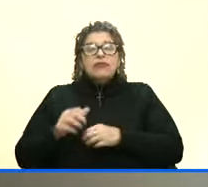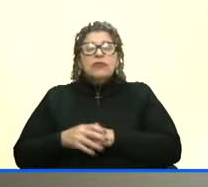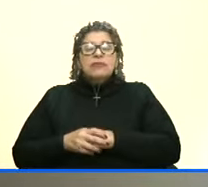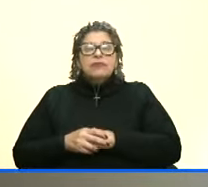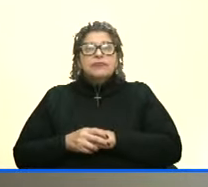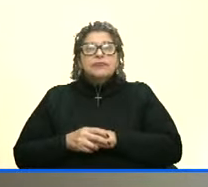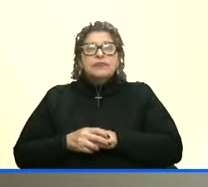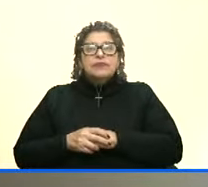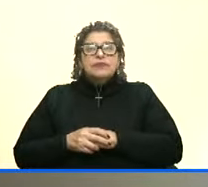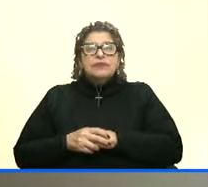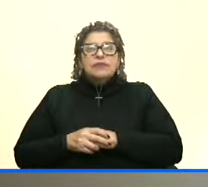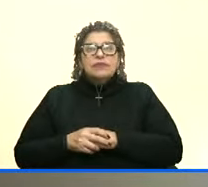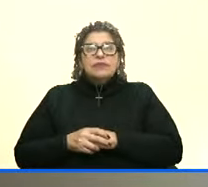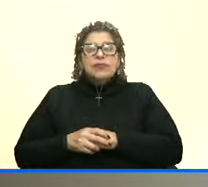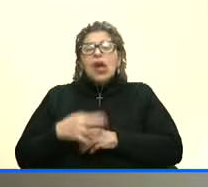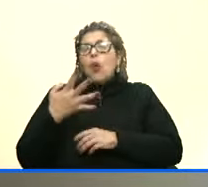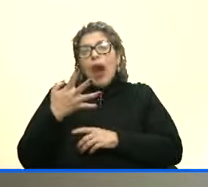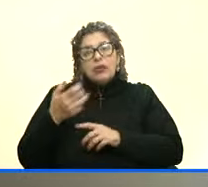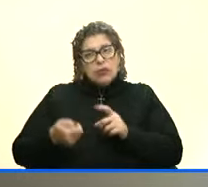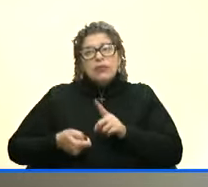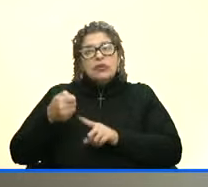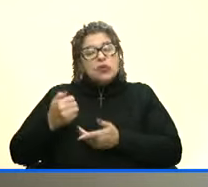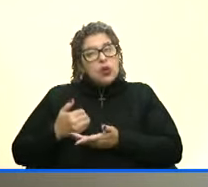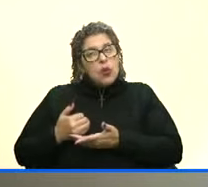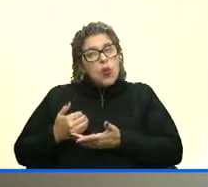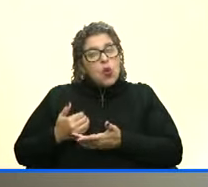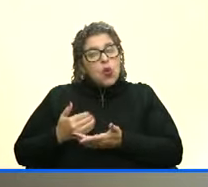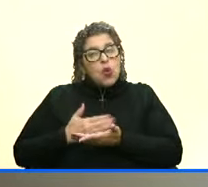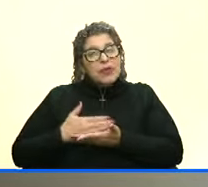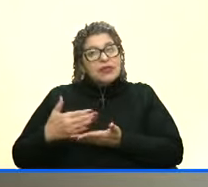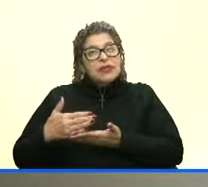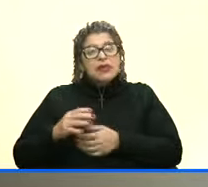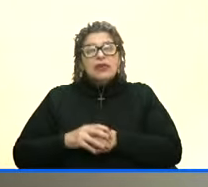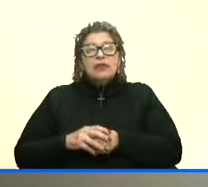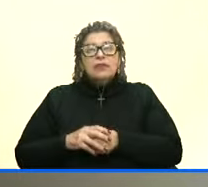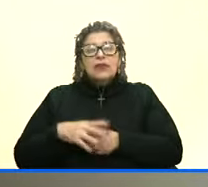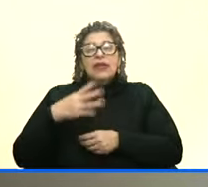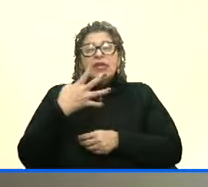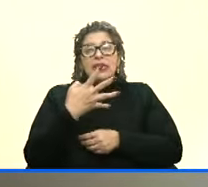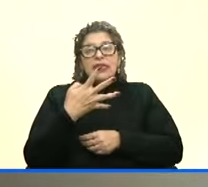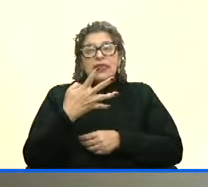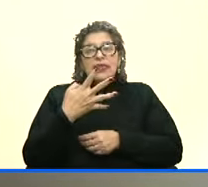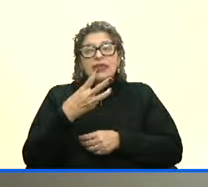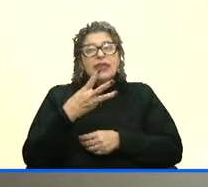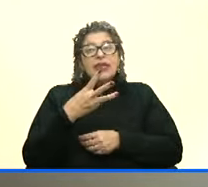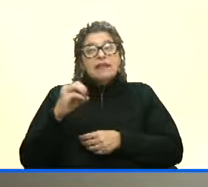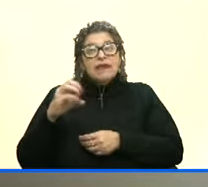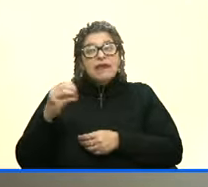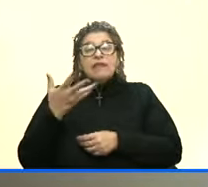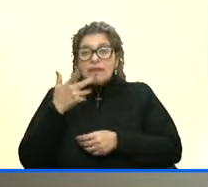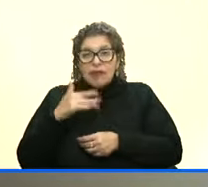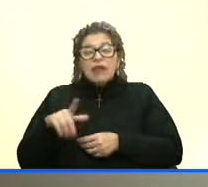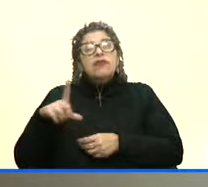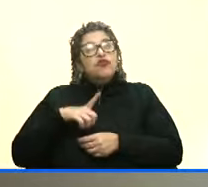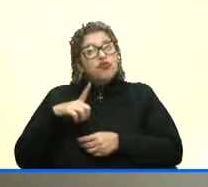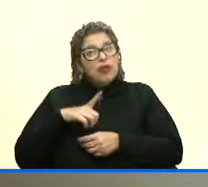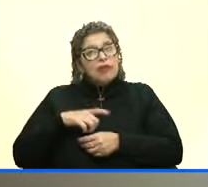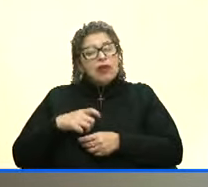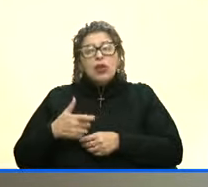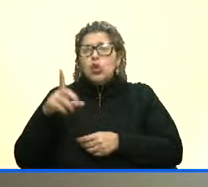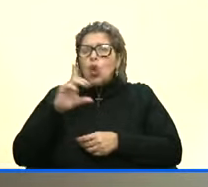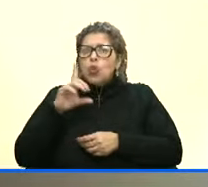há, no máximo, 4 meses, ele conta com quase 300 crianças, e só que esse número